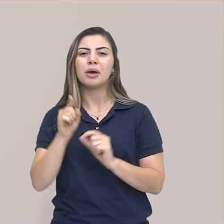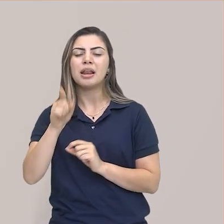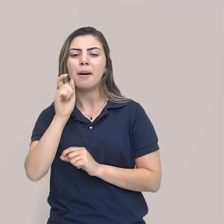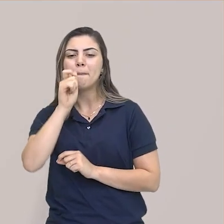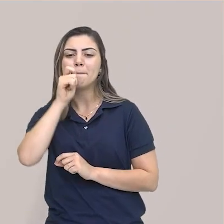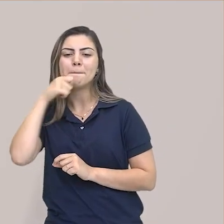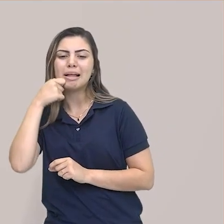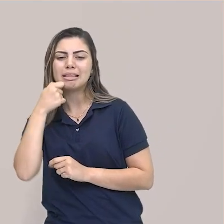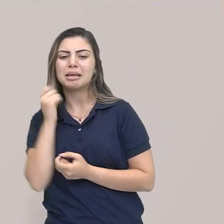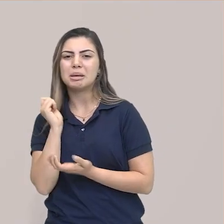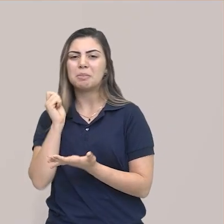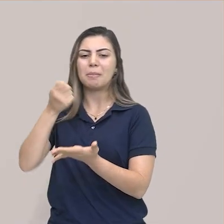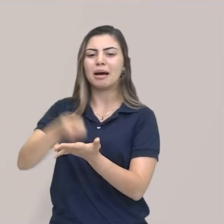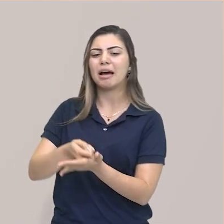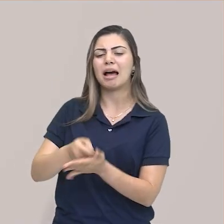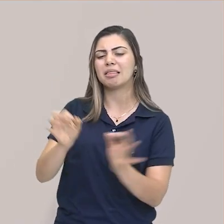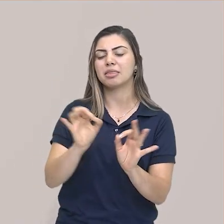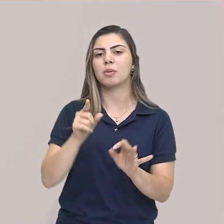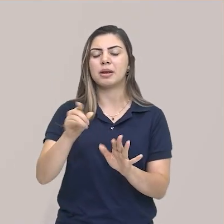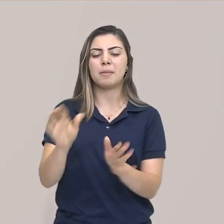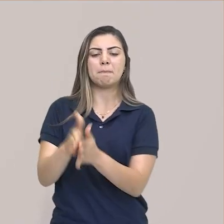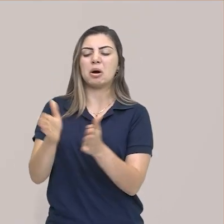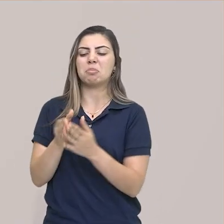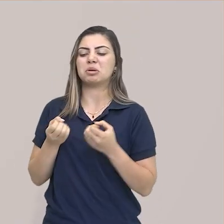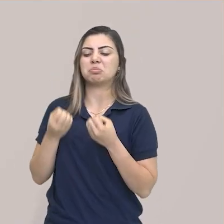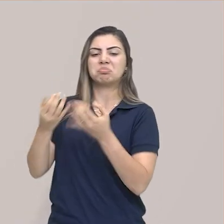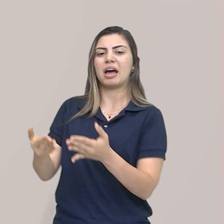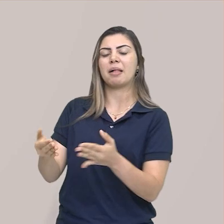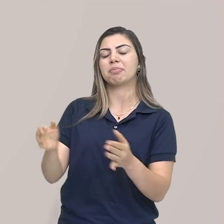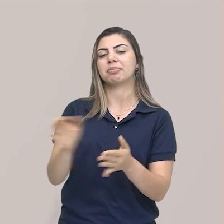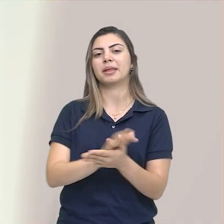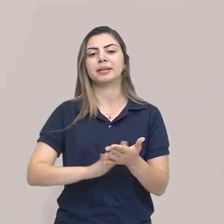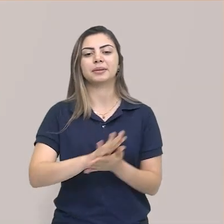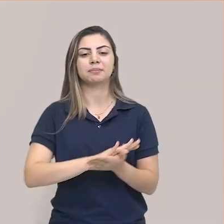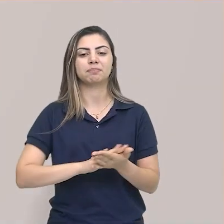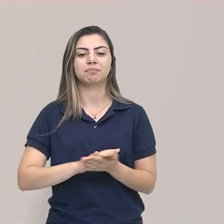padeiro. Nada dou aos pobres.